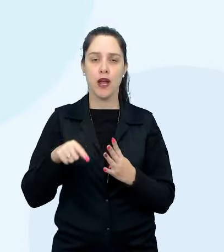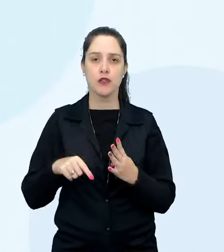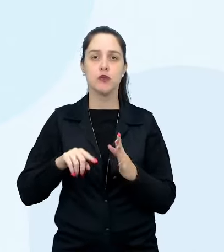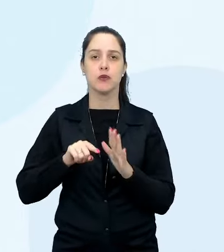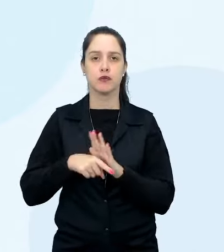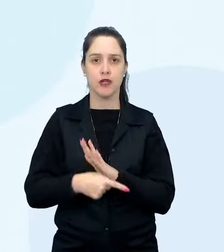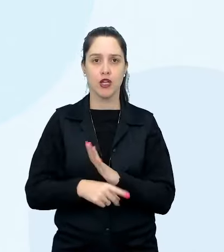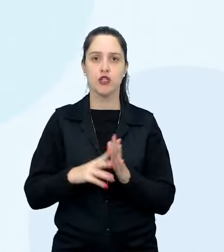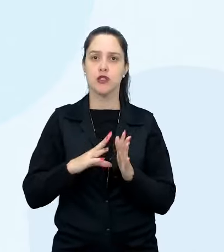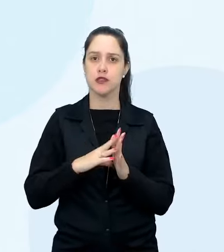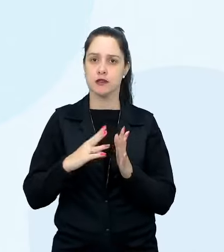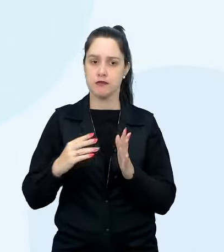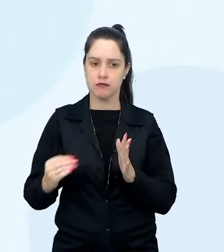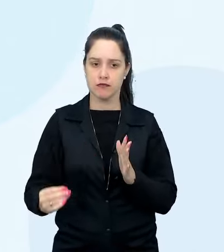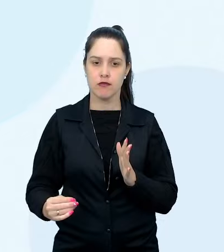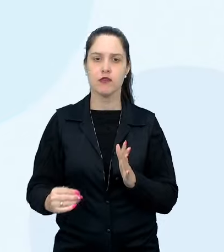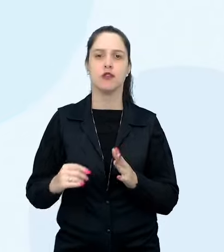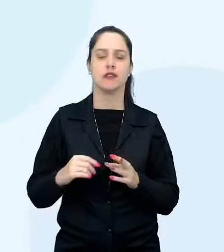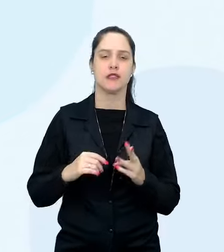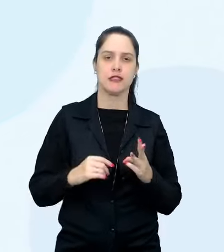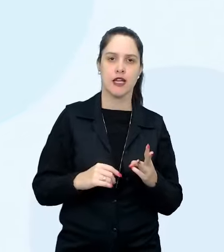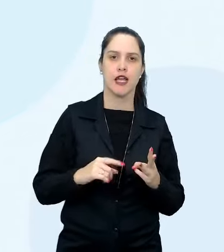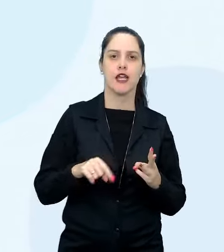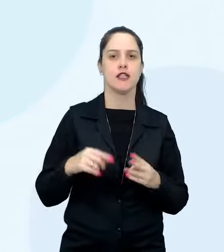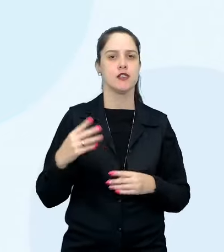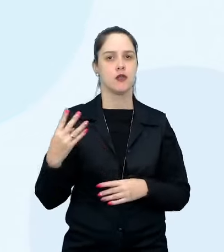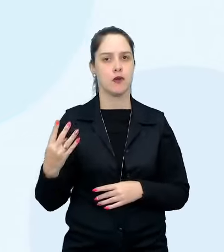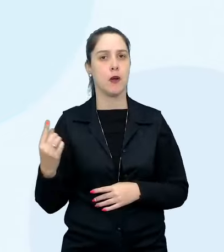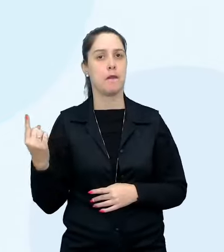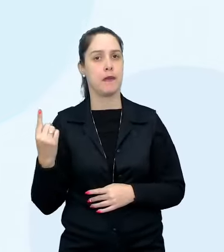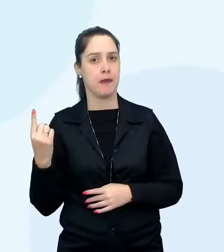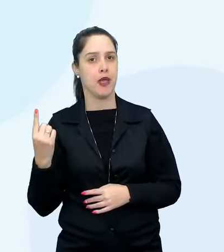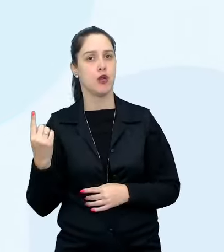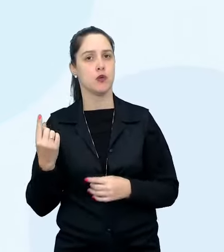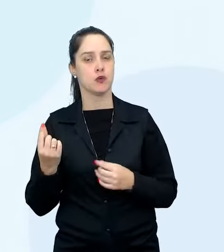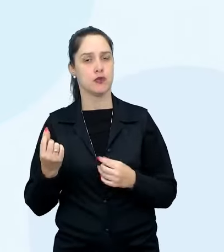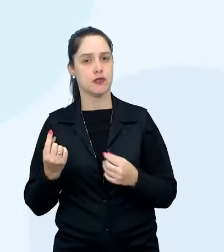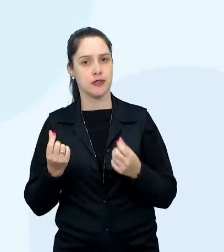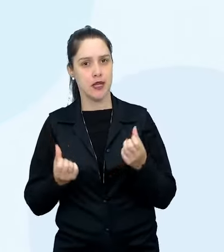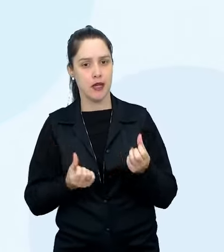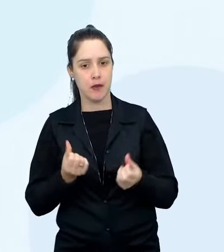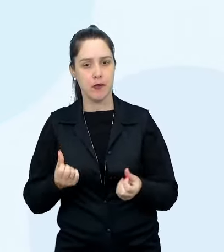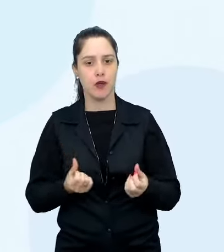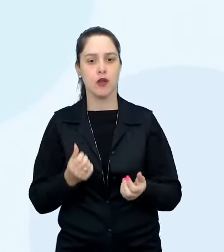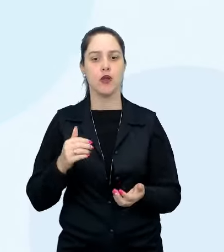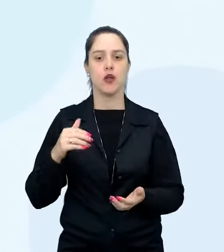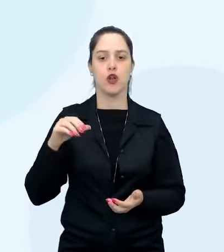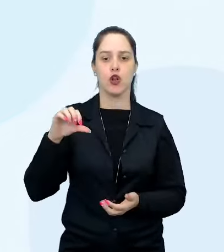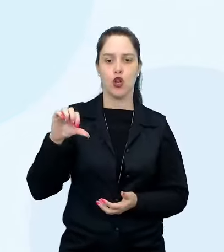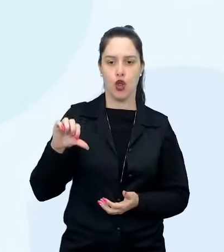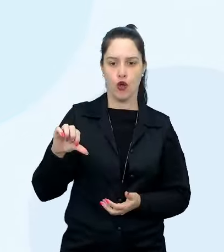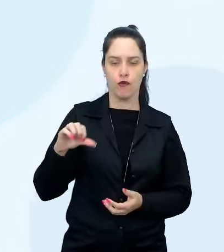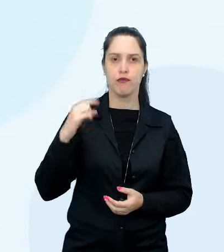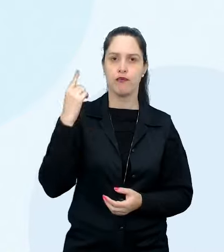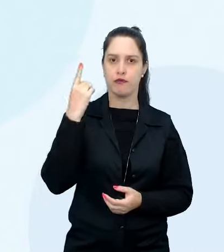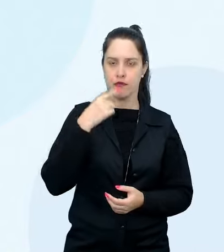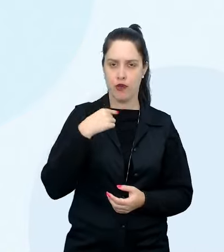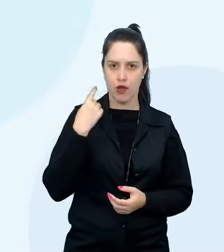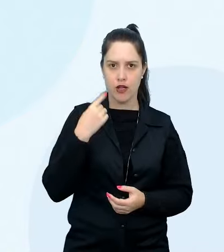curriculares. O C3, o C4, no primeiro semestre, PEI de 9 horas, um modelo de 9 horas, os professores